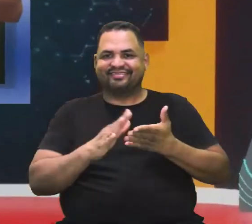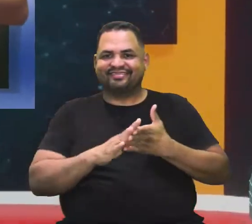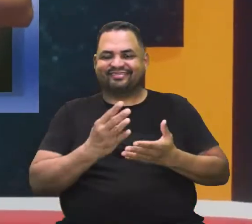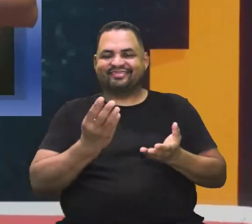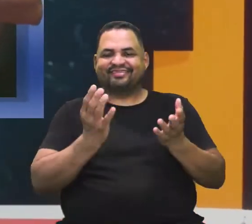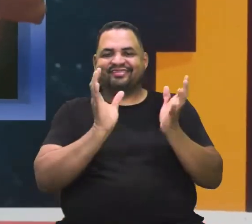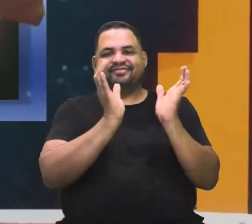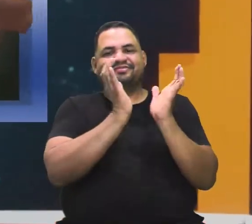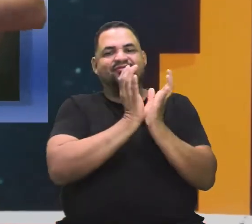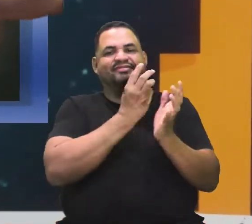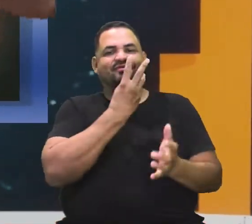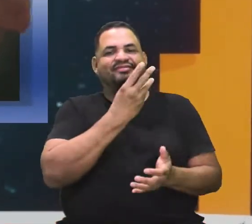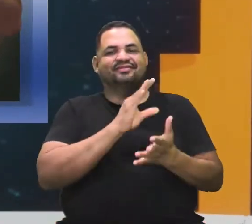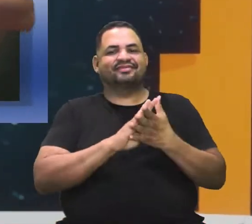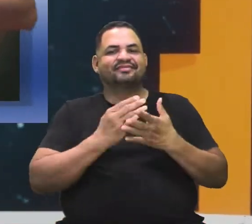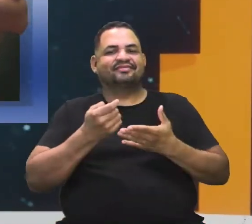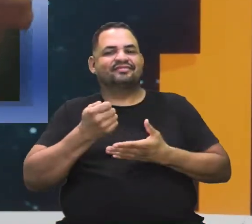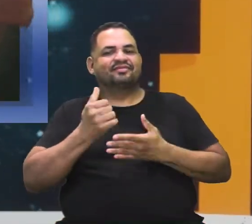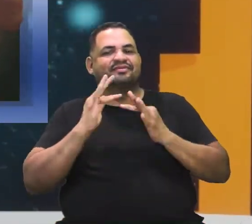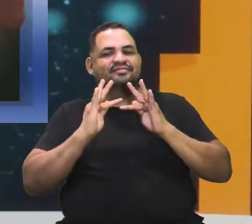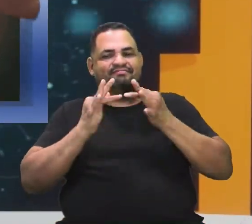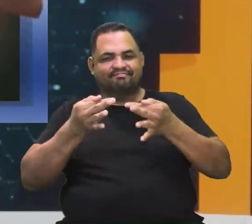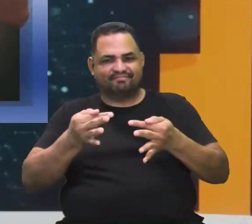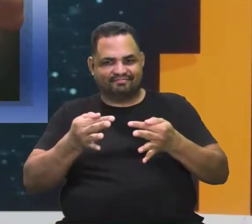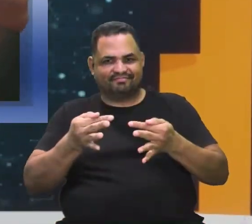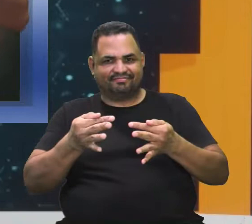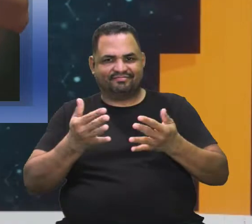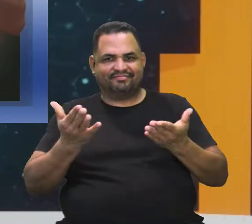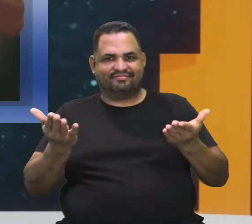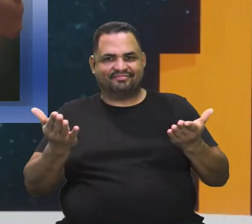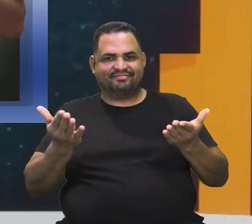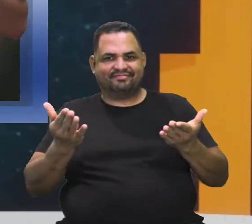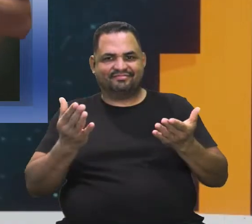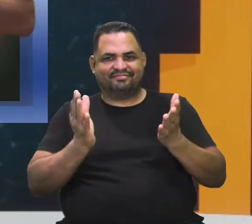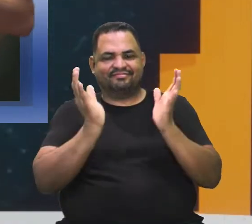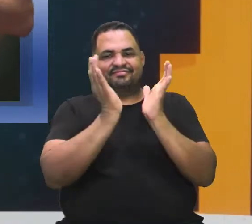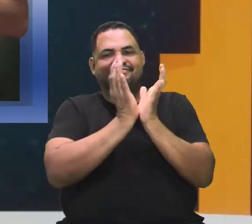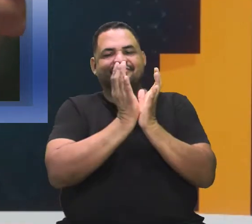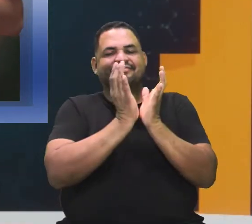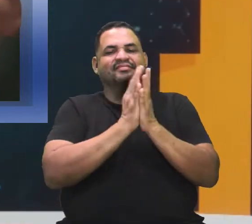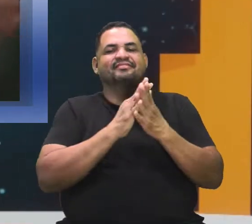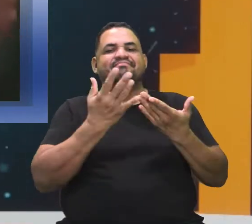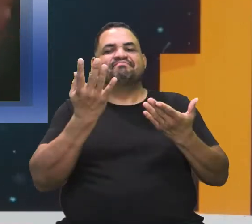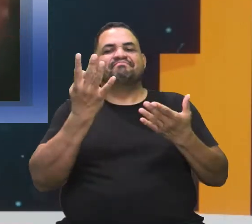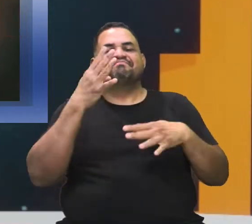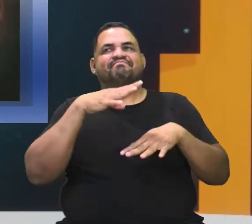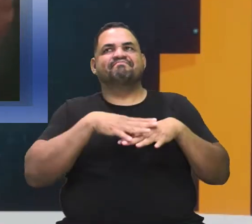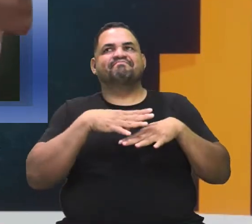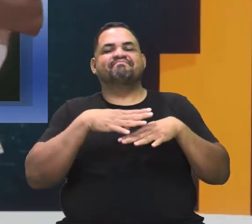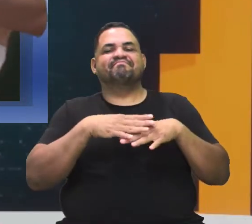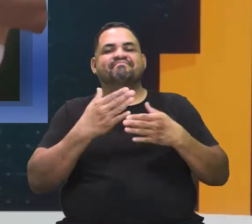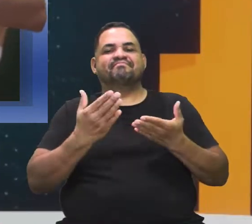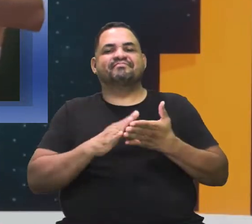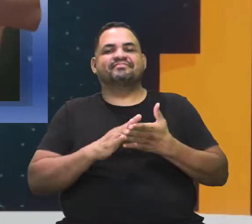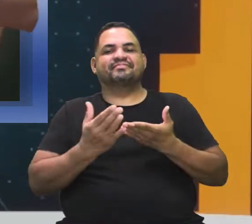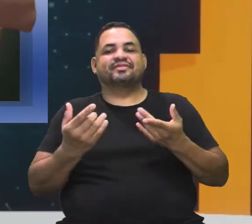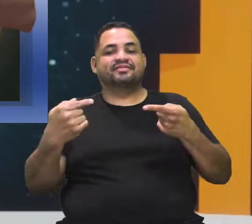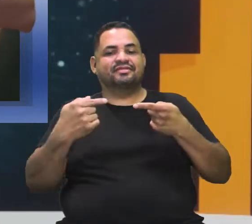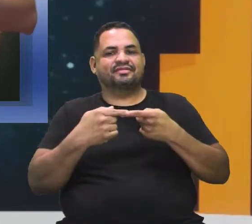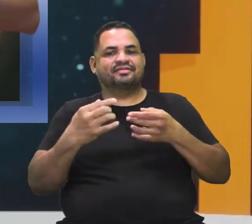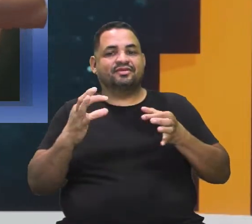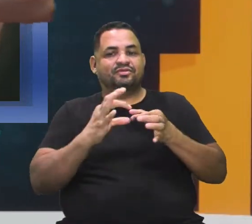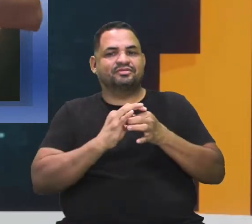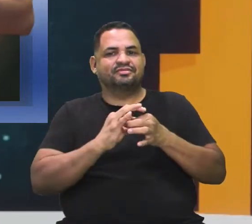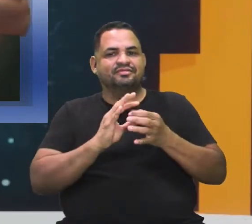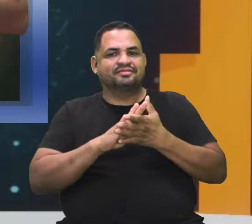na unidade 3, já prestes de finalizar o módulo matemático com vocês, os nossos laços vão até o